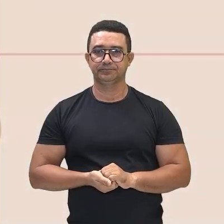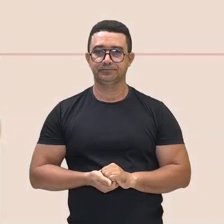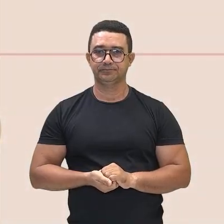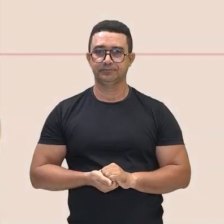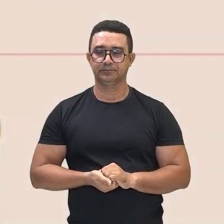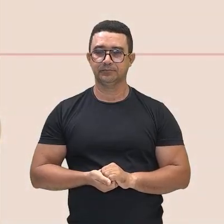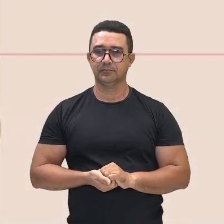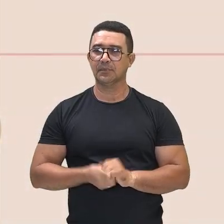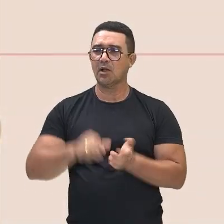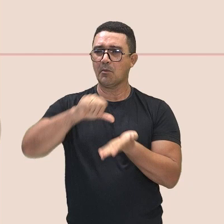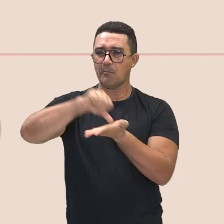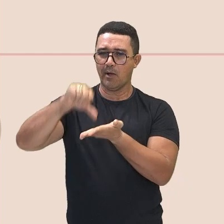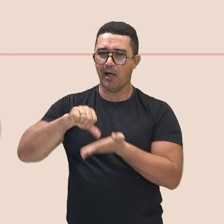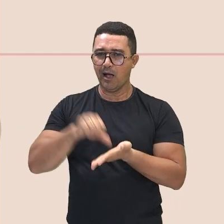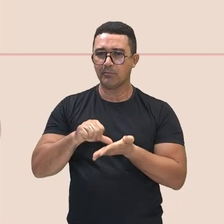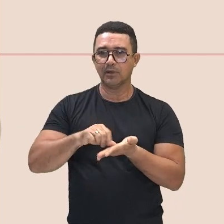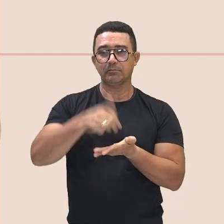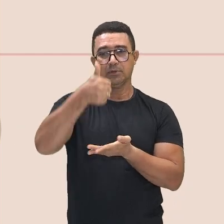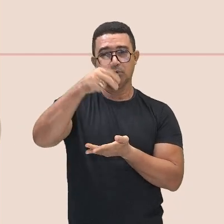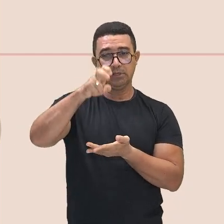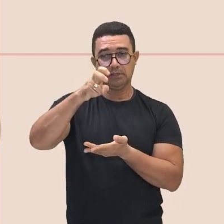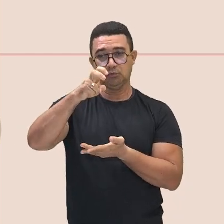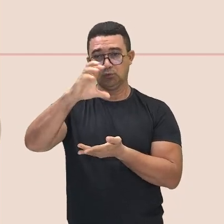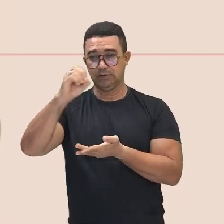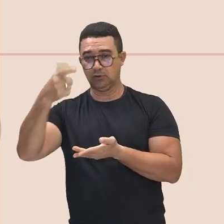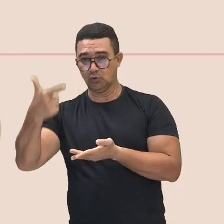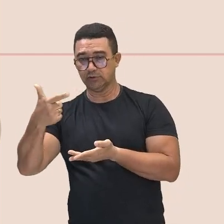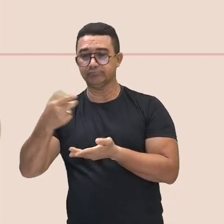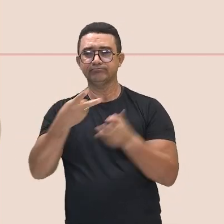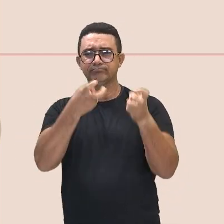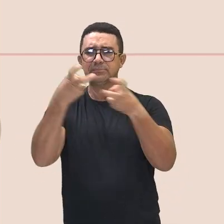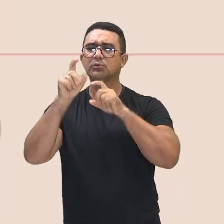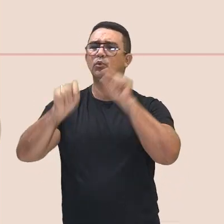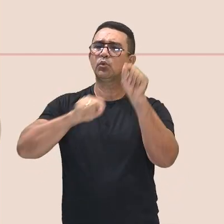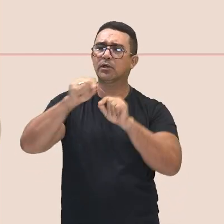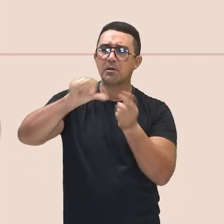No mapa cantino de 1502, verificamos como o